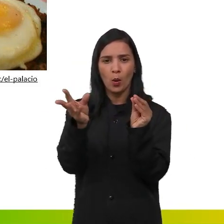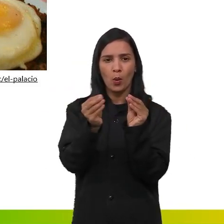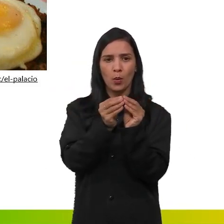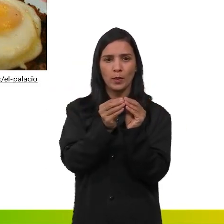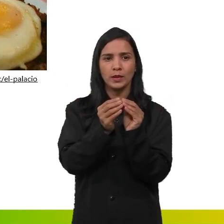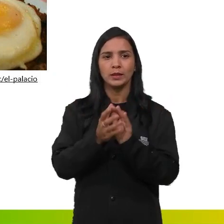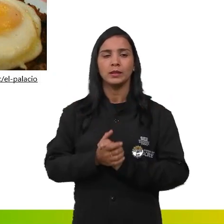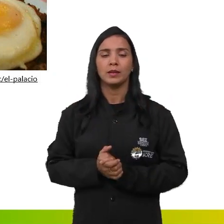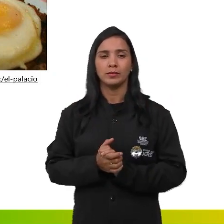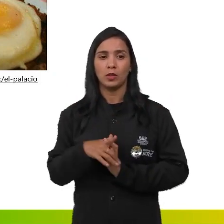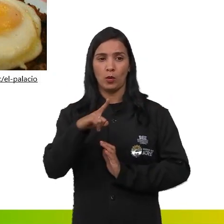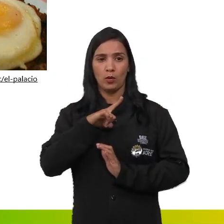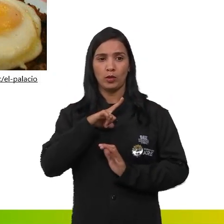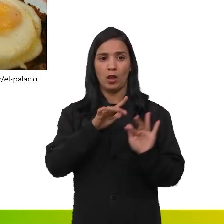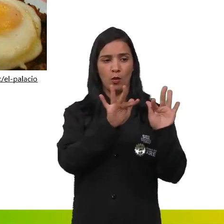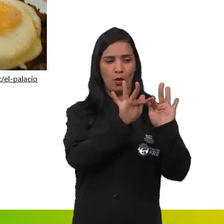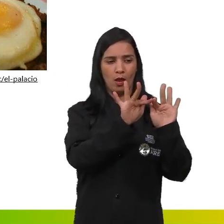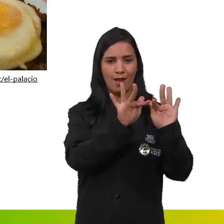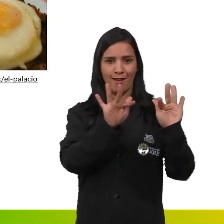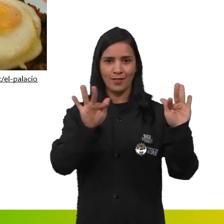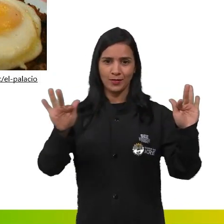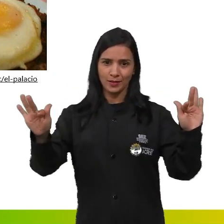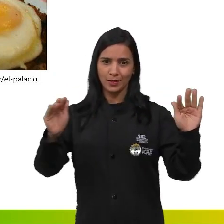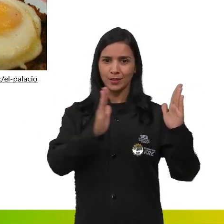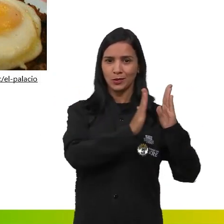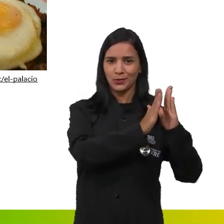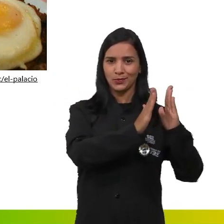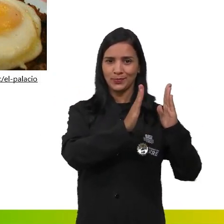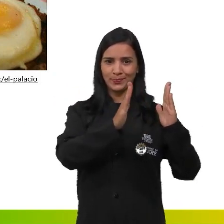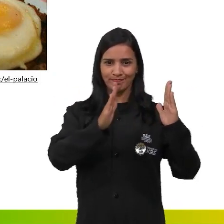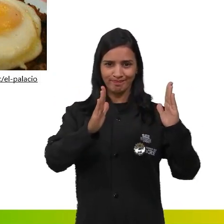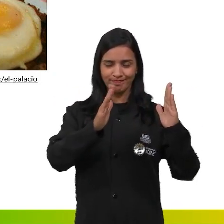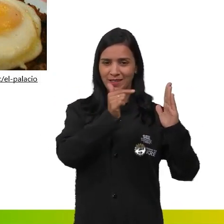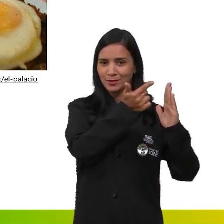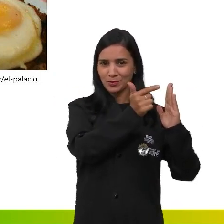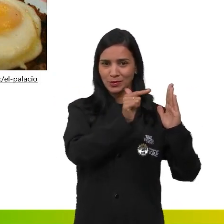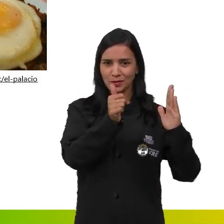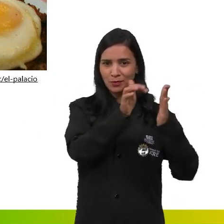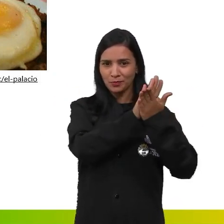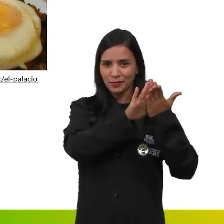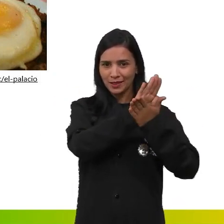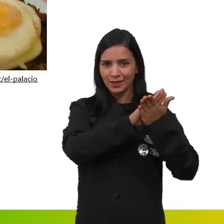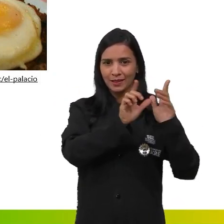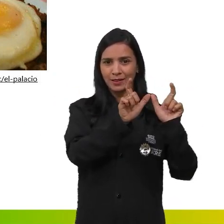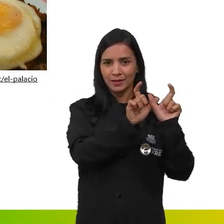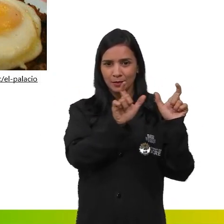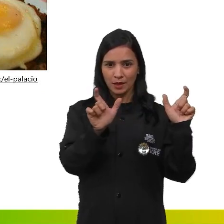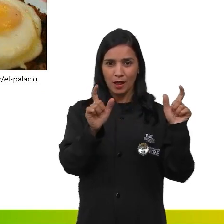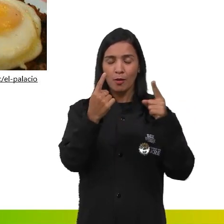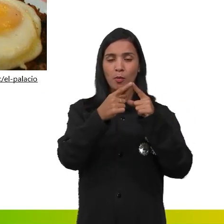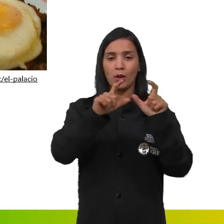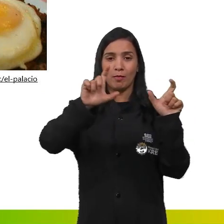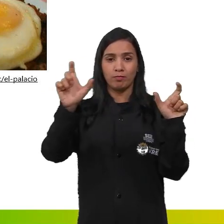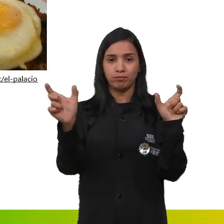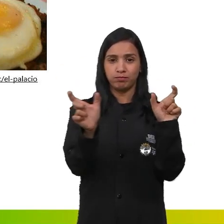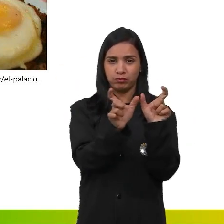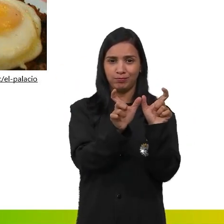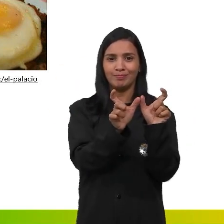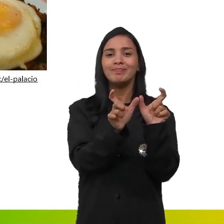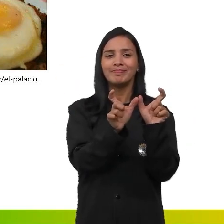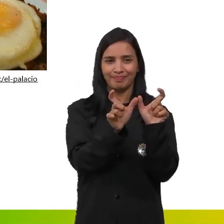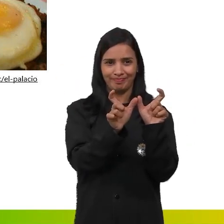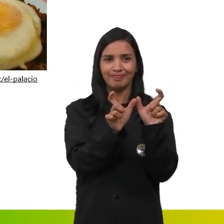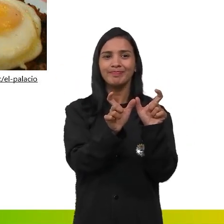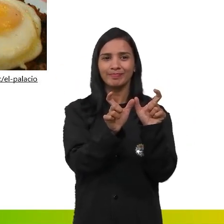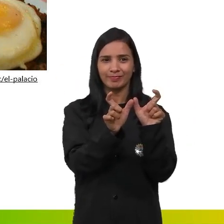o espaço, geralmente vai começar sempre com a alternativa dos quantifiers, que nós acabamos de